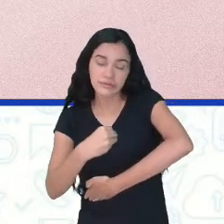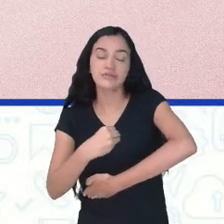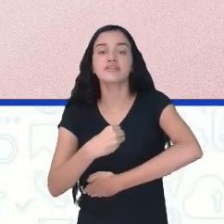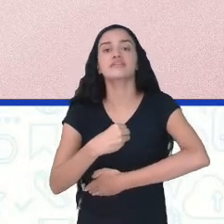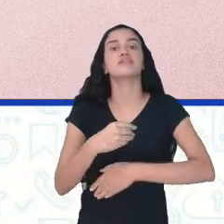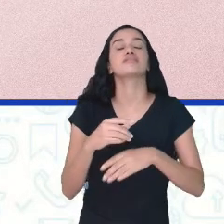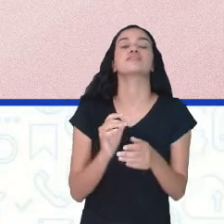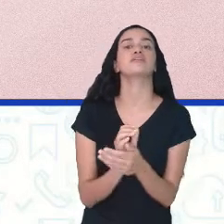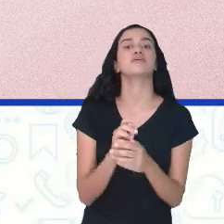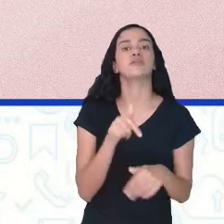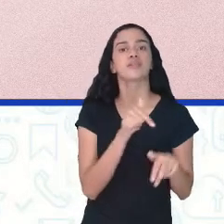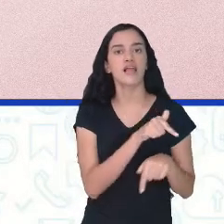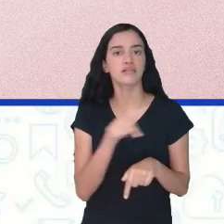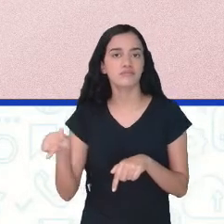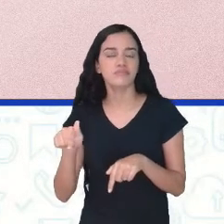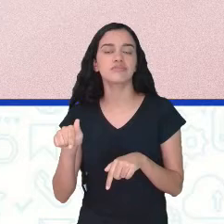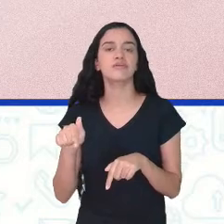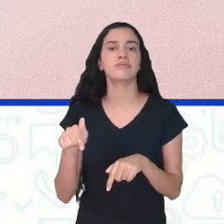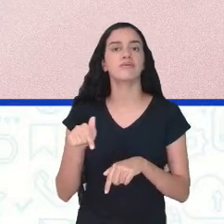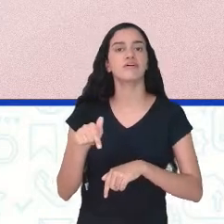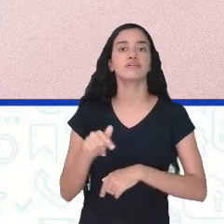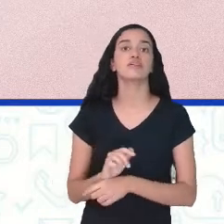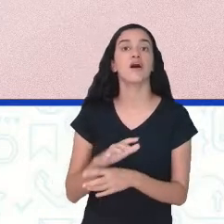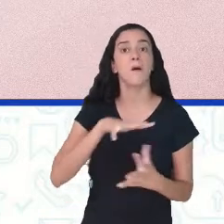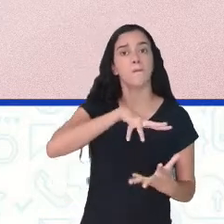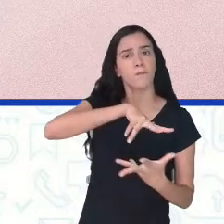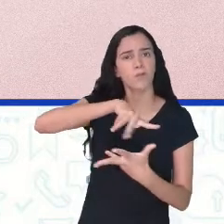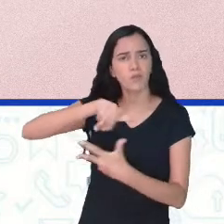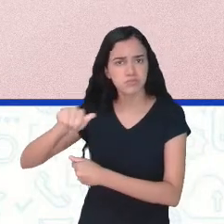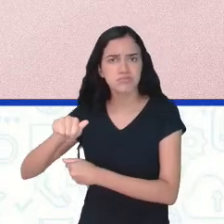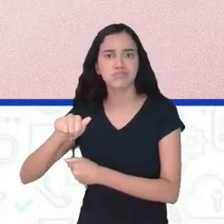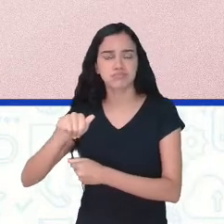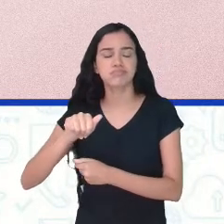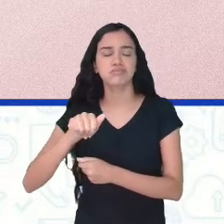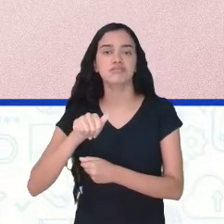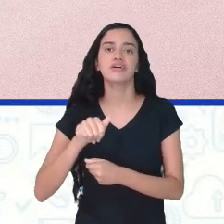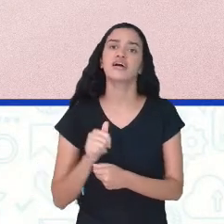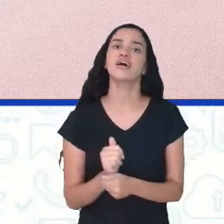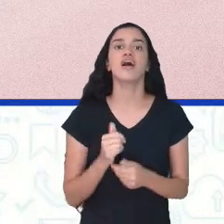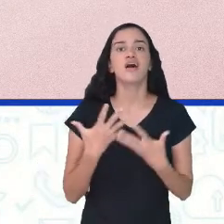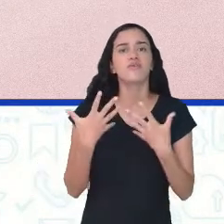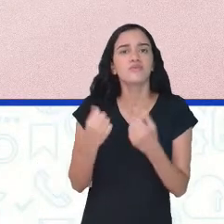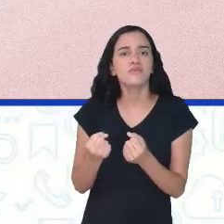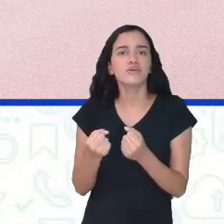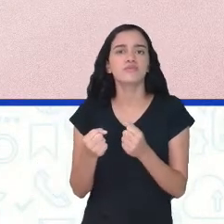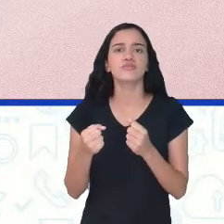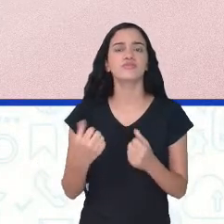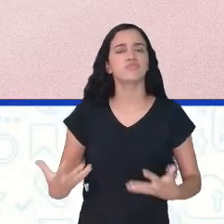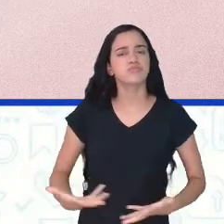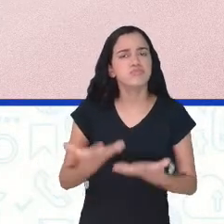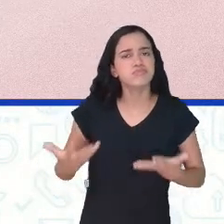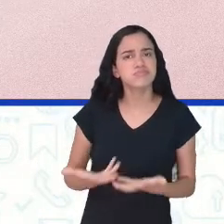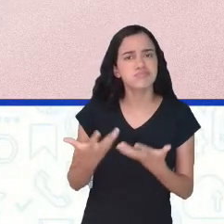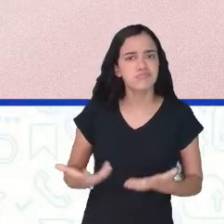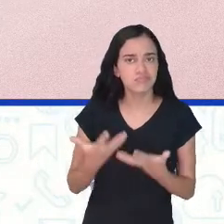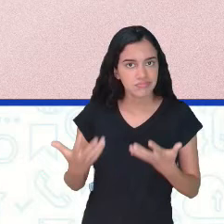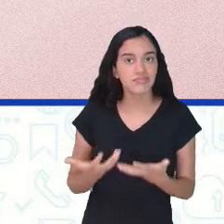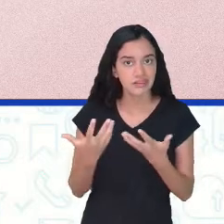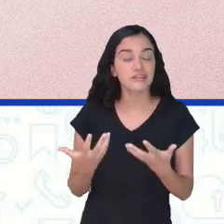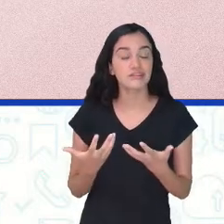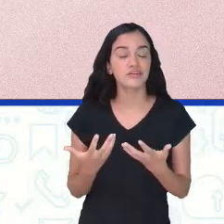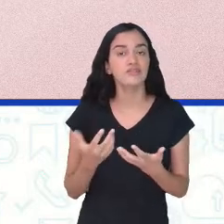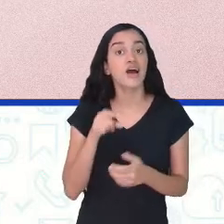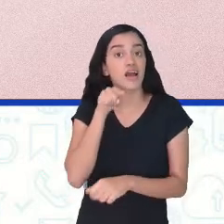na Semana da Amamentação, a Semana Mundial da Amamentação, e aí vamos dar toda essa ênfase, incentivar aí,